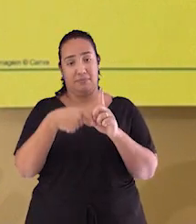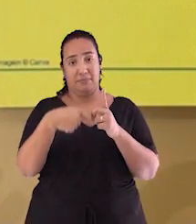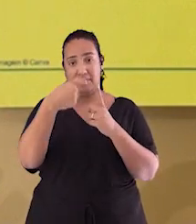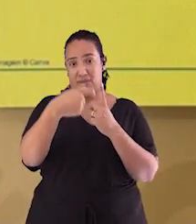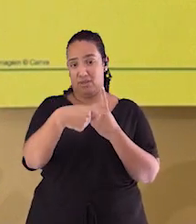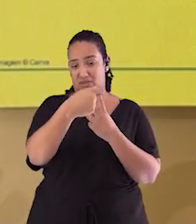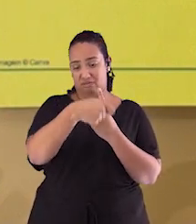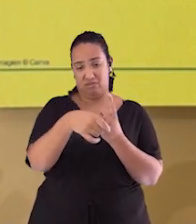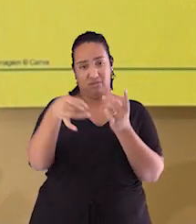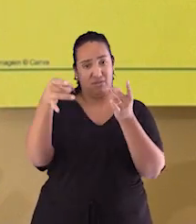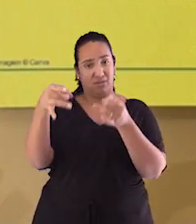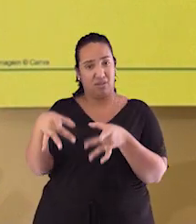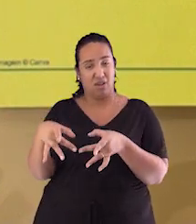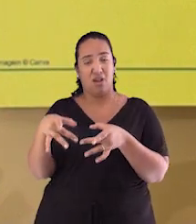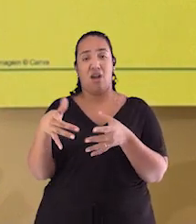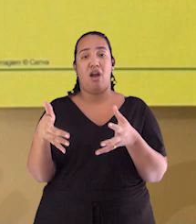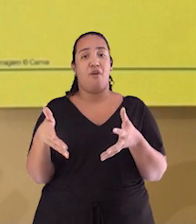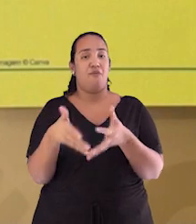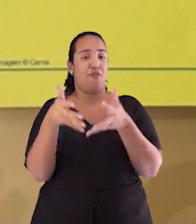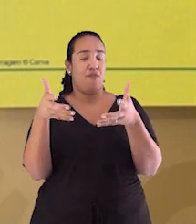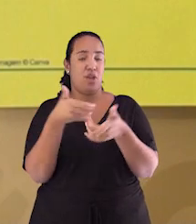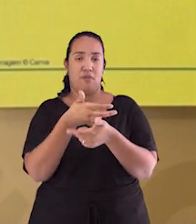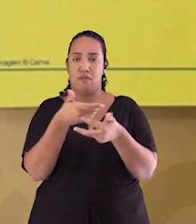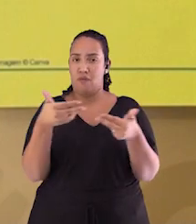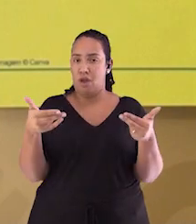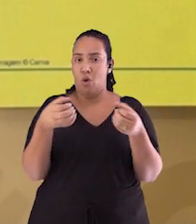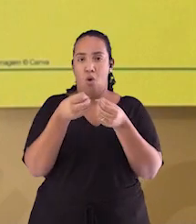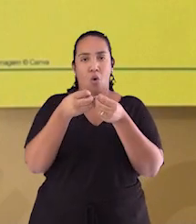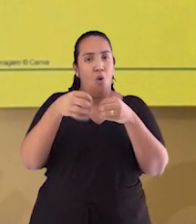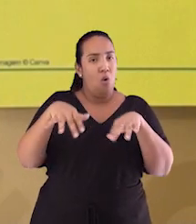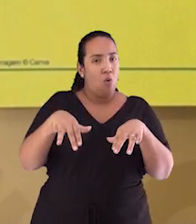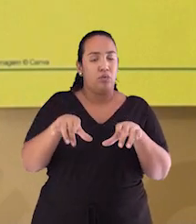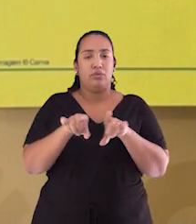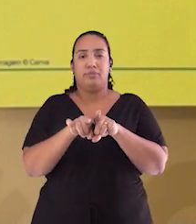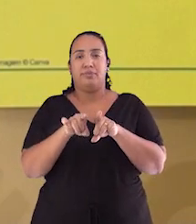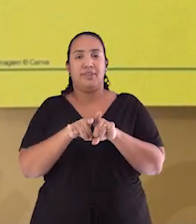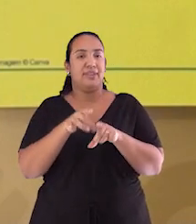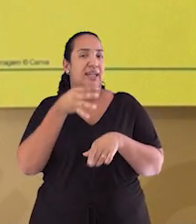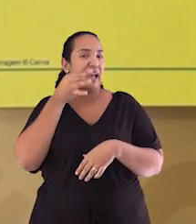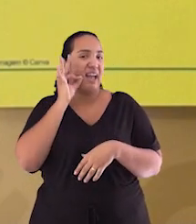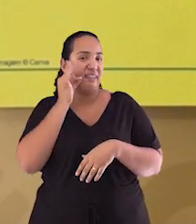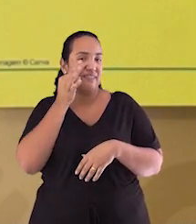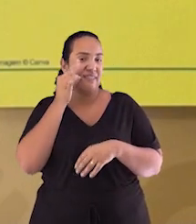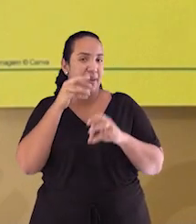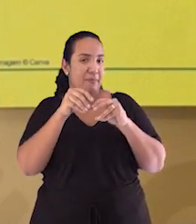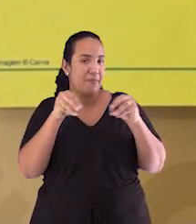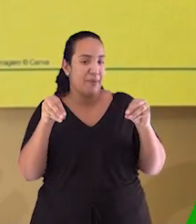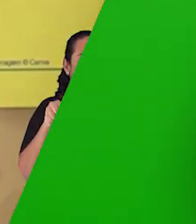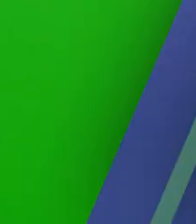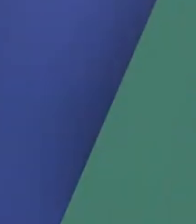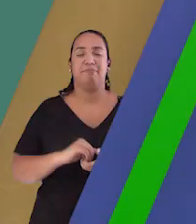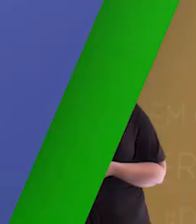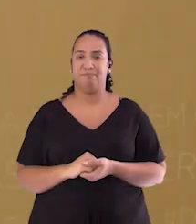e vegetais, cascas de ovos e até mesmo filtros de café e papel toalha utilizado.